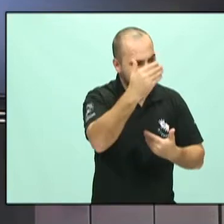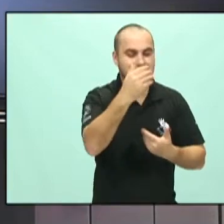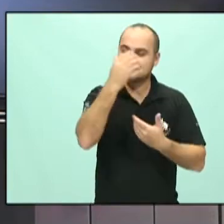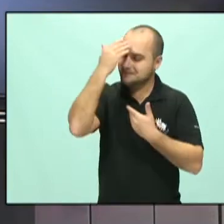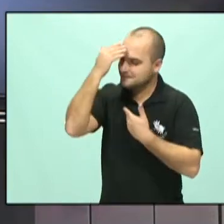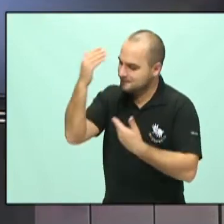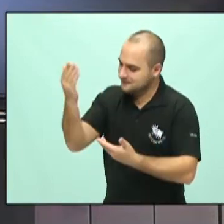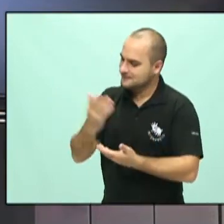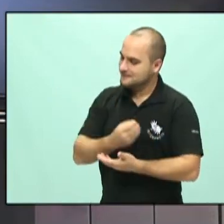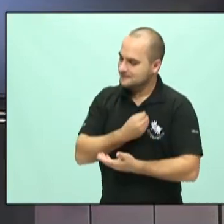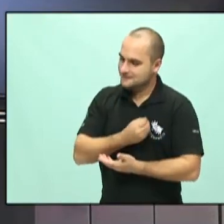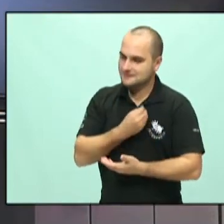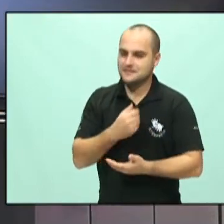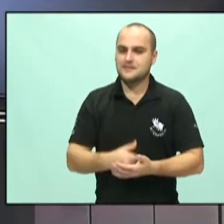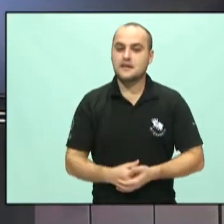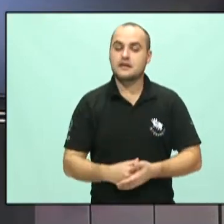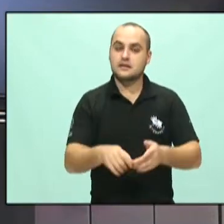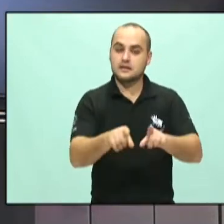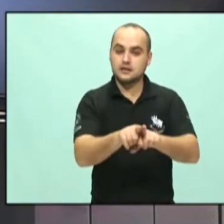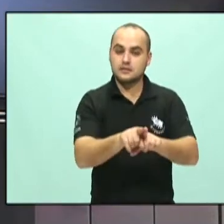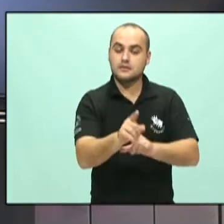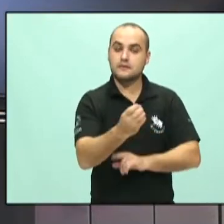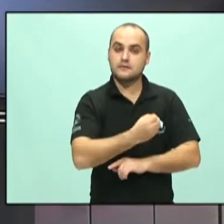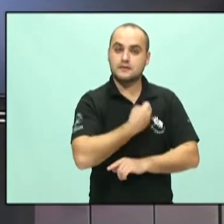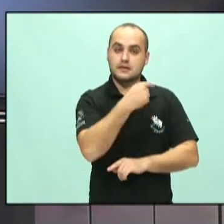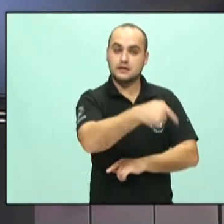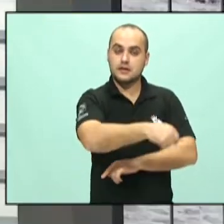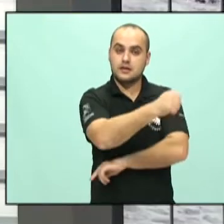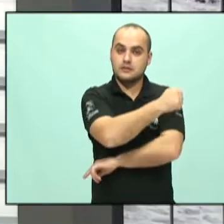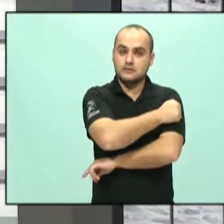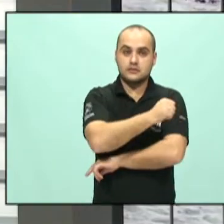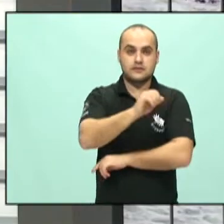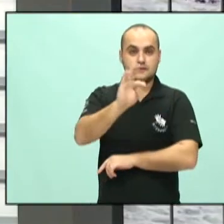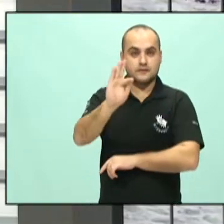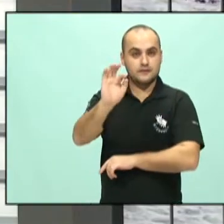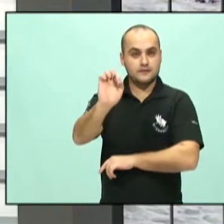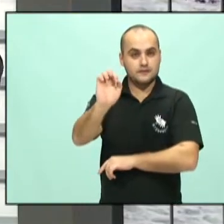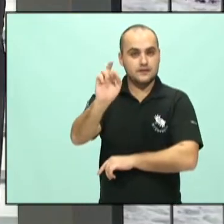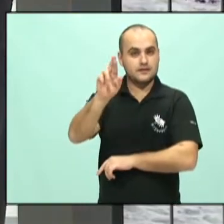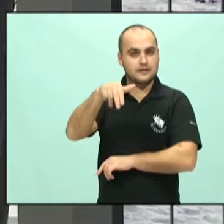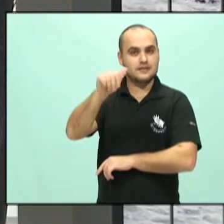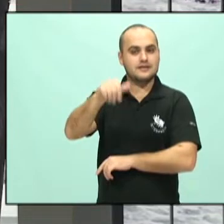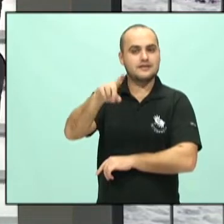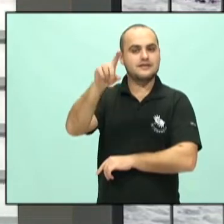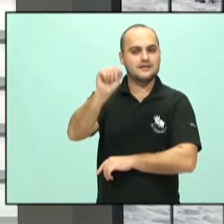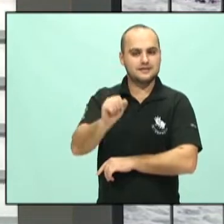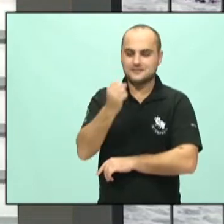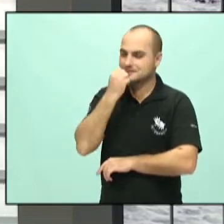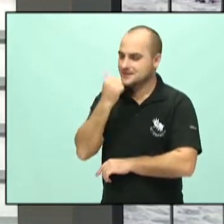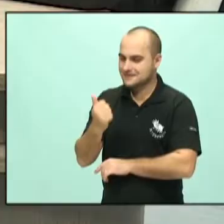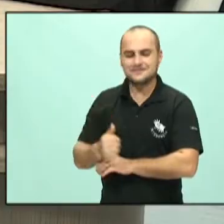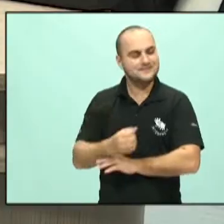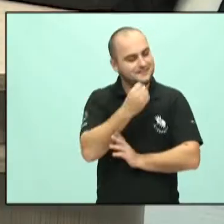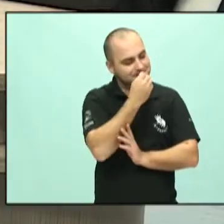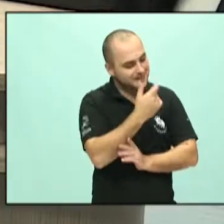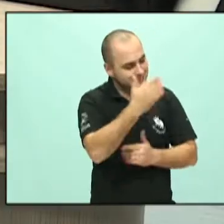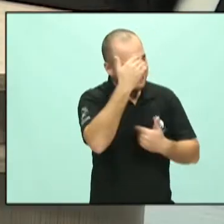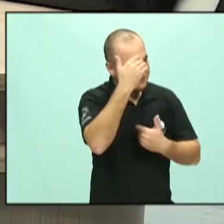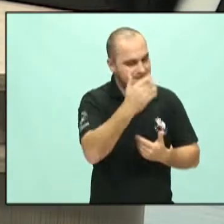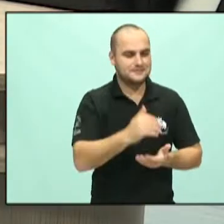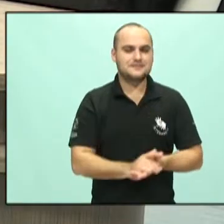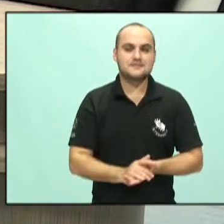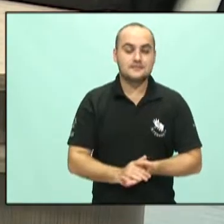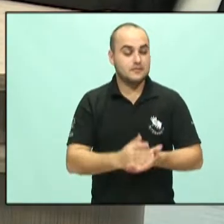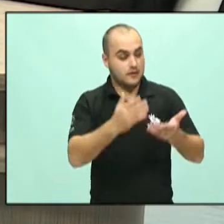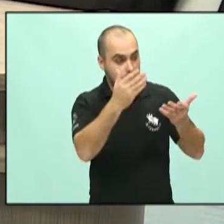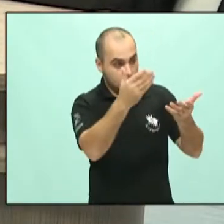está conosco a aluna do curso, a Fernanda Dapper. Tudo bem, Fernanda? Tudo bem, obrigada também pelo convite. Fernanda que está